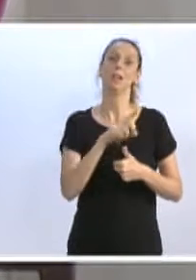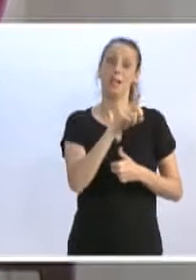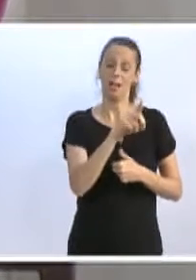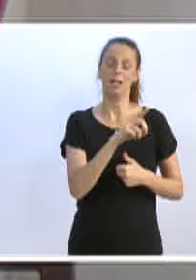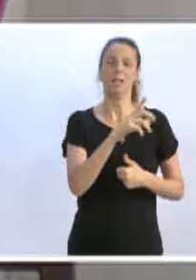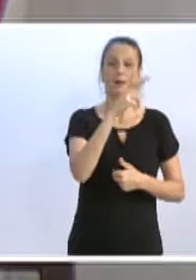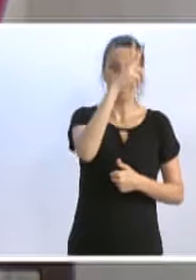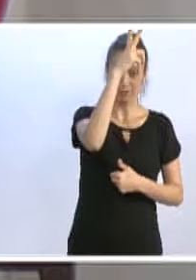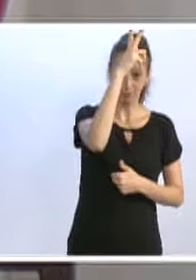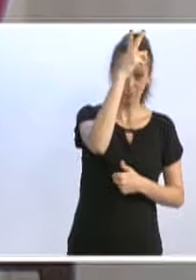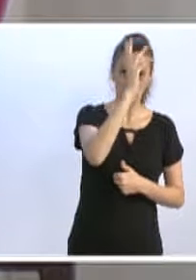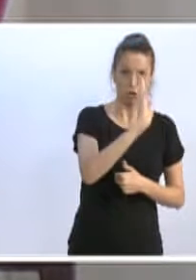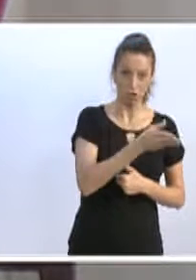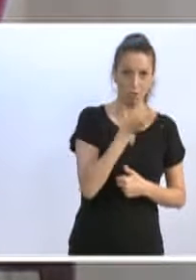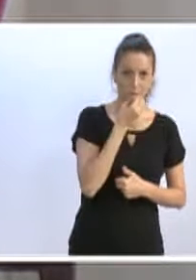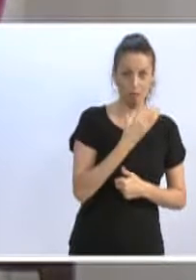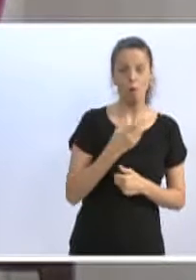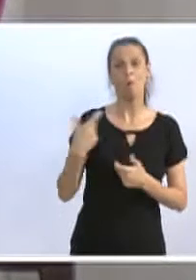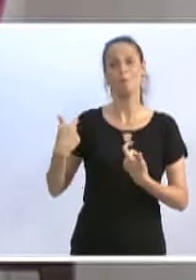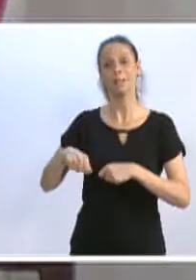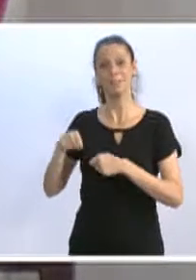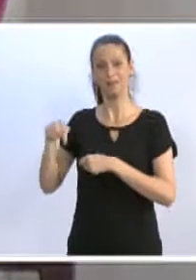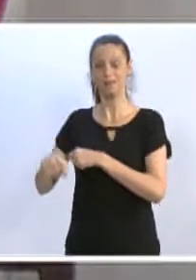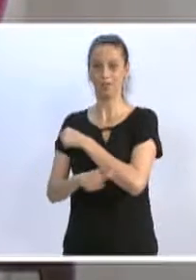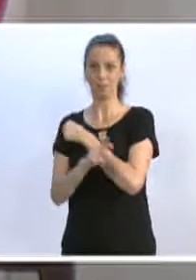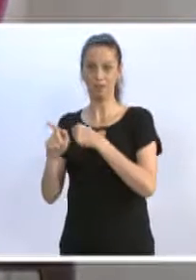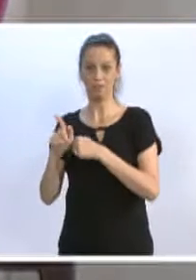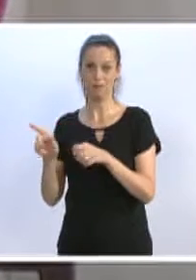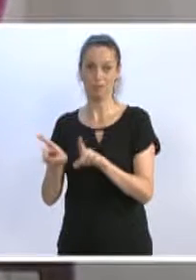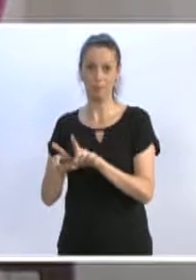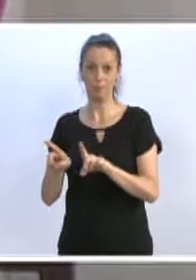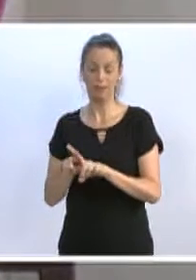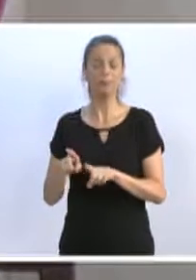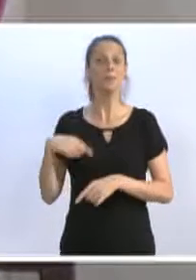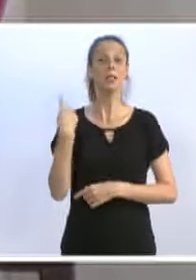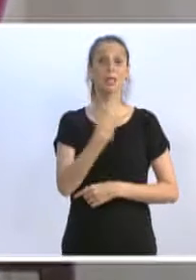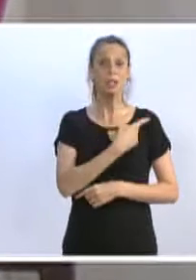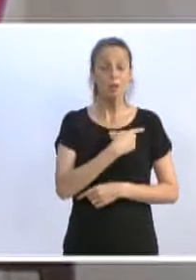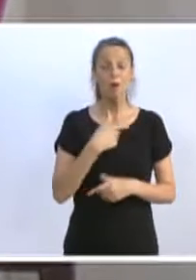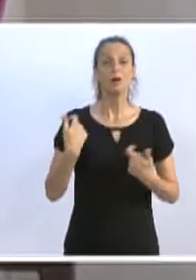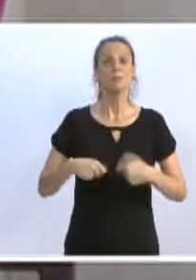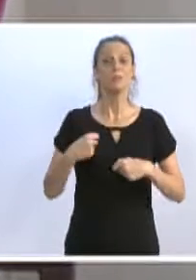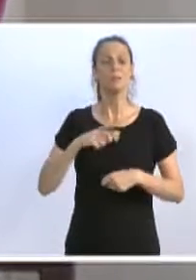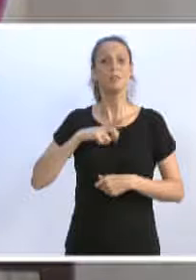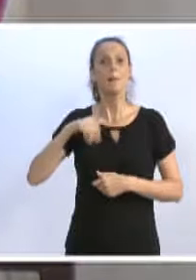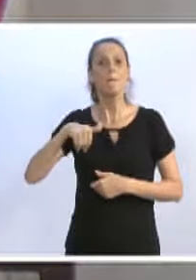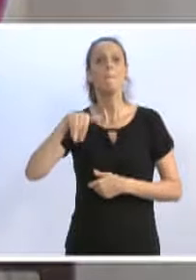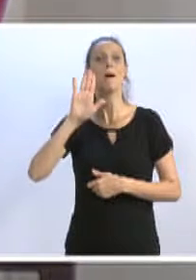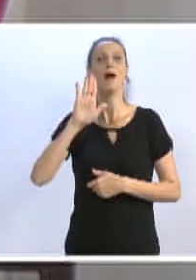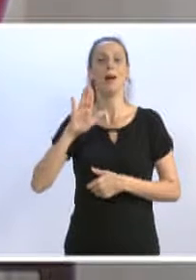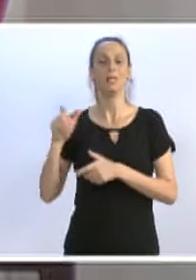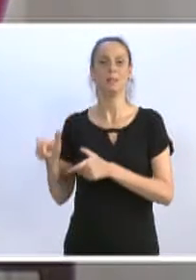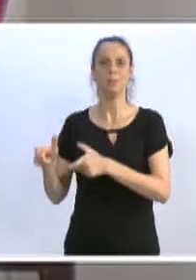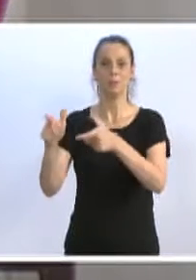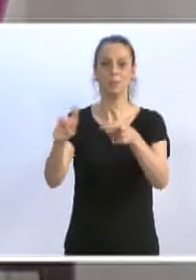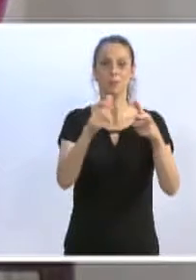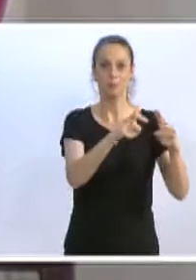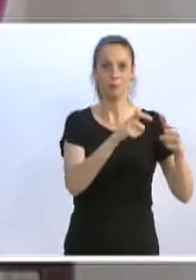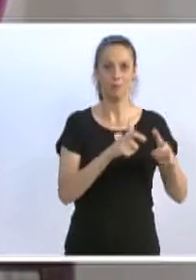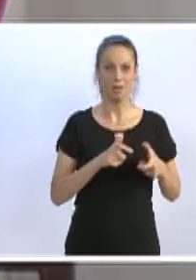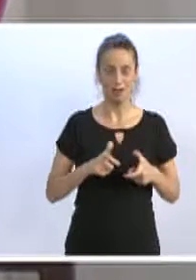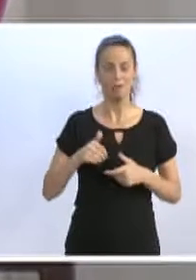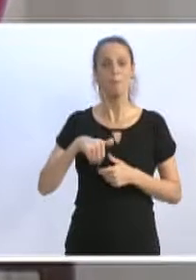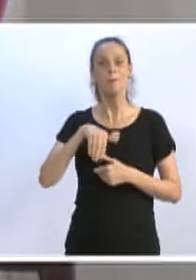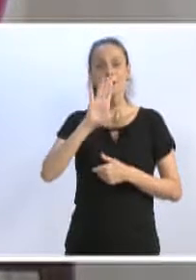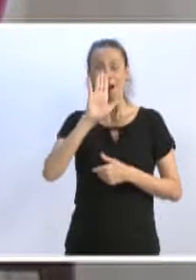que nós não tenhamos nem eu quero dizer bem claro aqui que nós não tenhamos só em tendência por ter um em tendência já tá na hora vereador